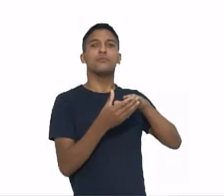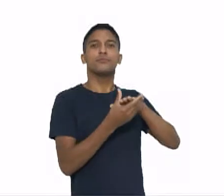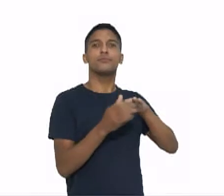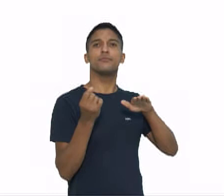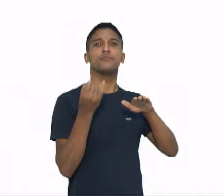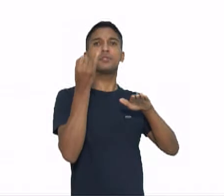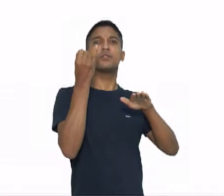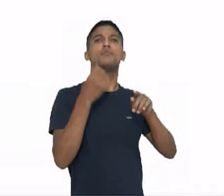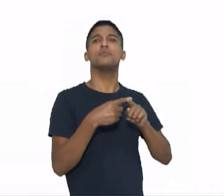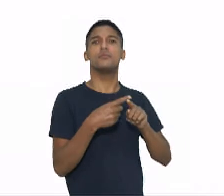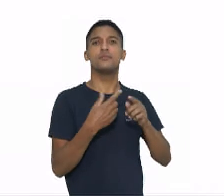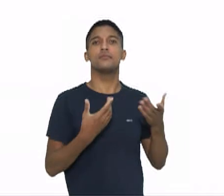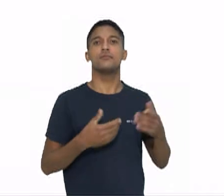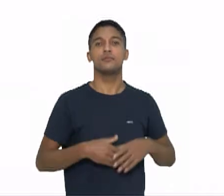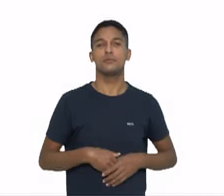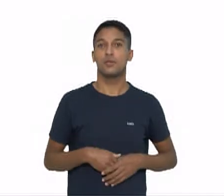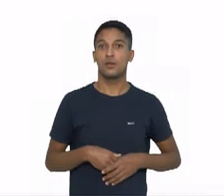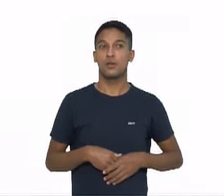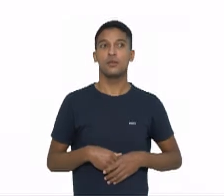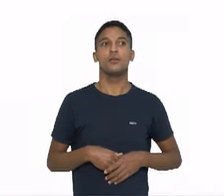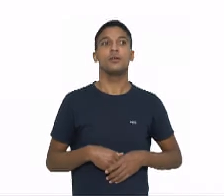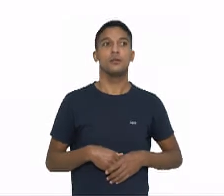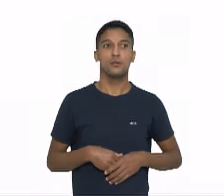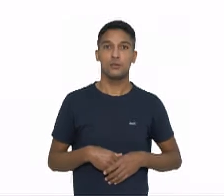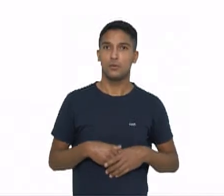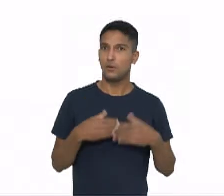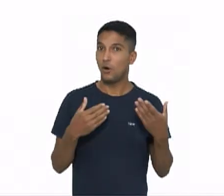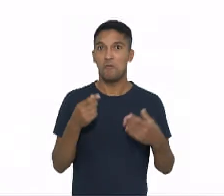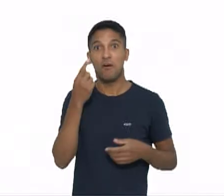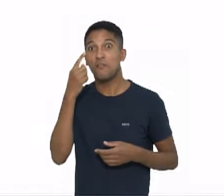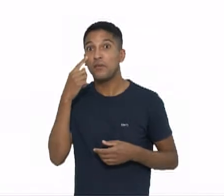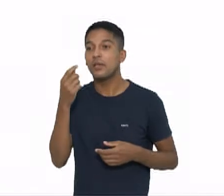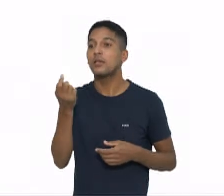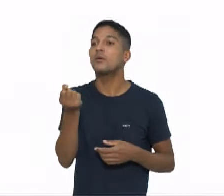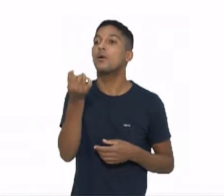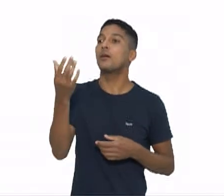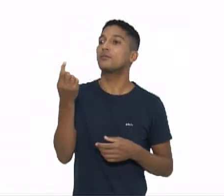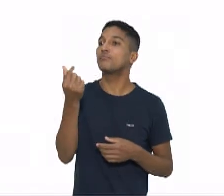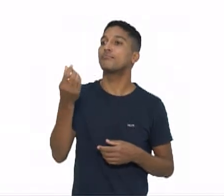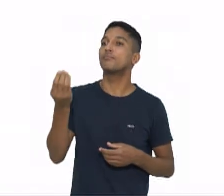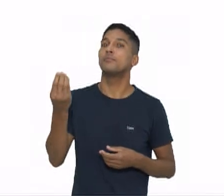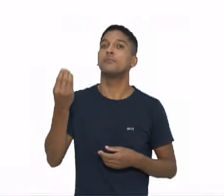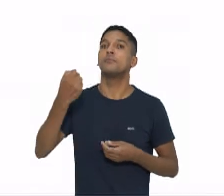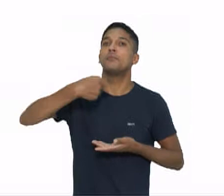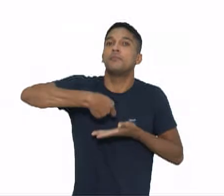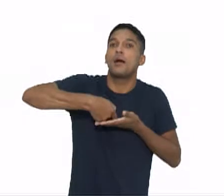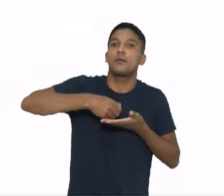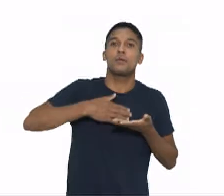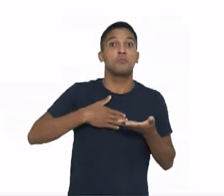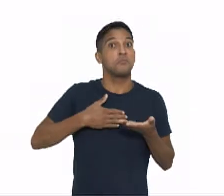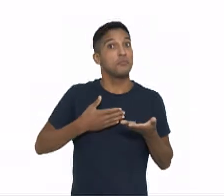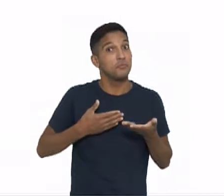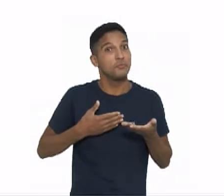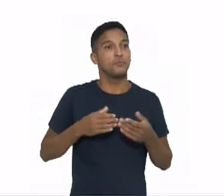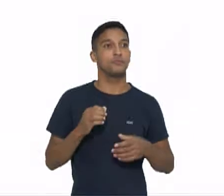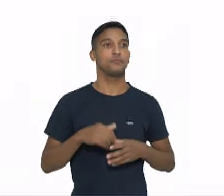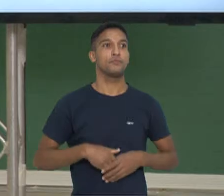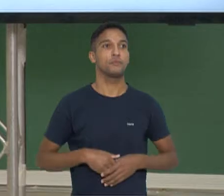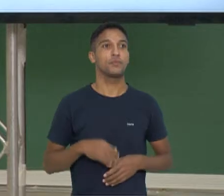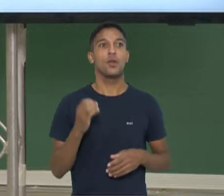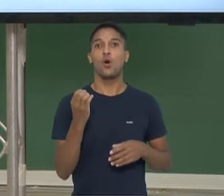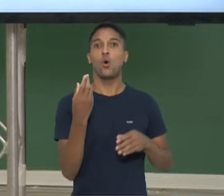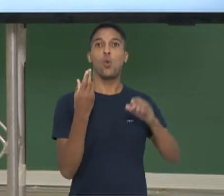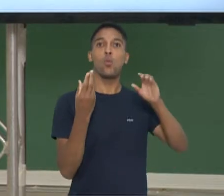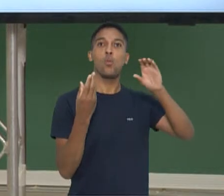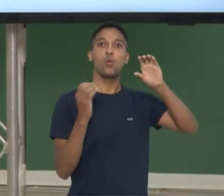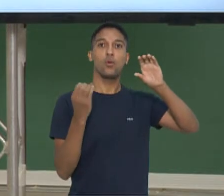lo sabe. Vai saber quanto van a pagar. Ele vai ver quanto é que vão pagar por este. Ou tem um valor inestimável? Será que tem um